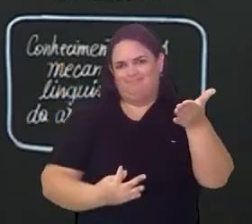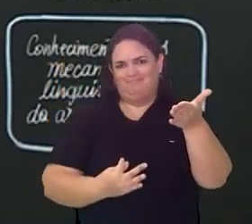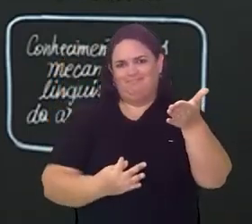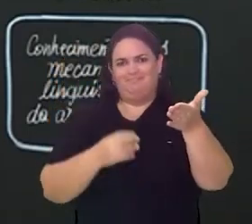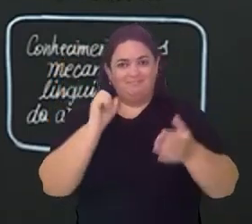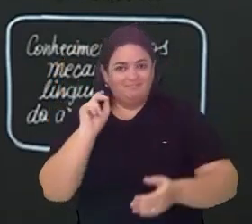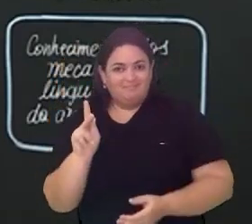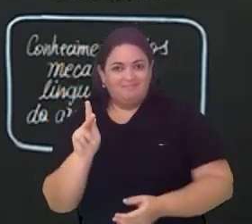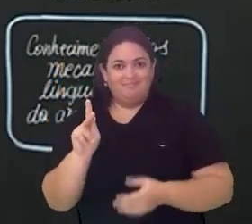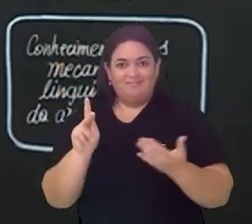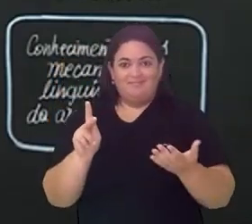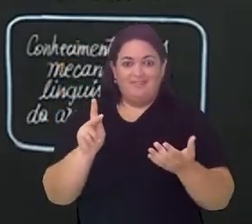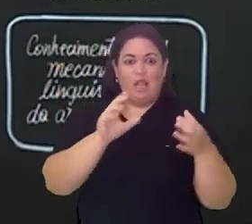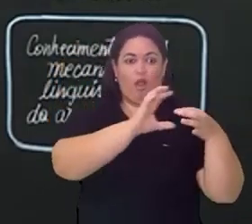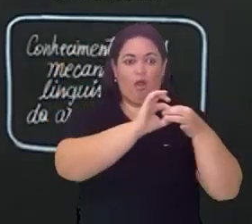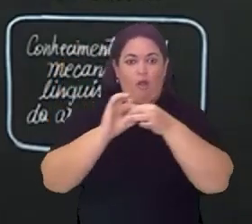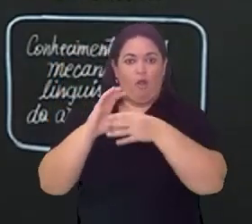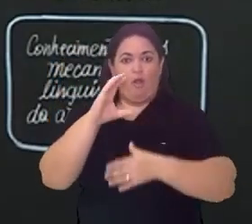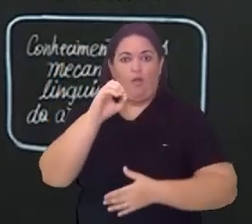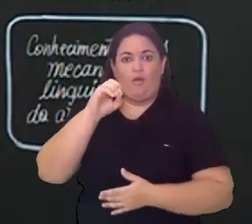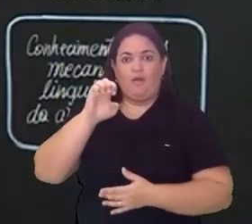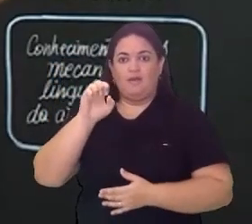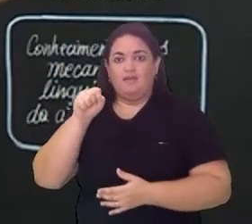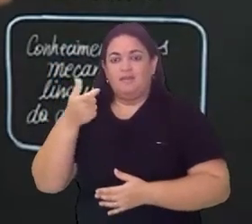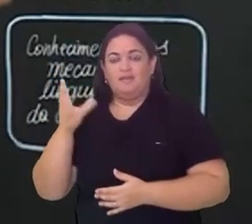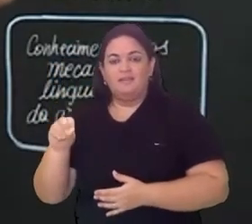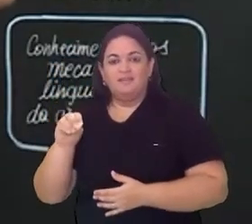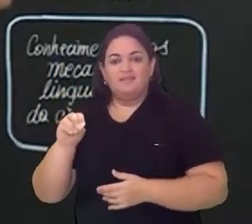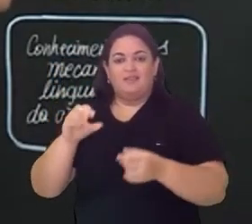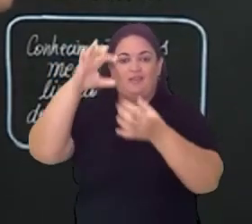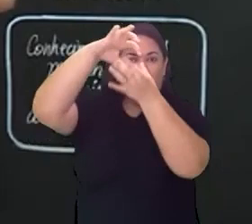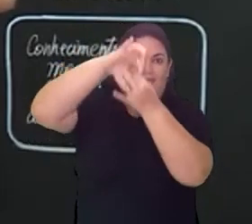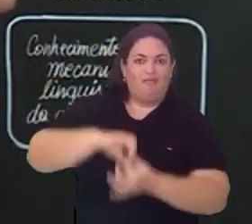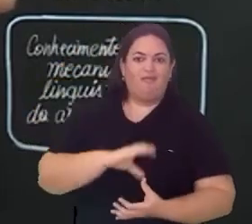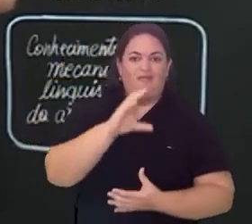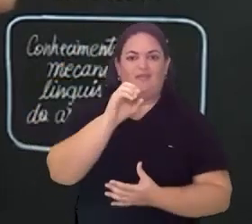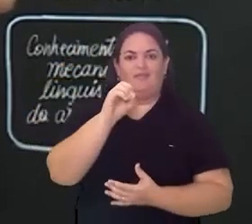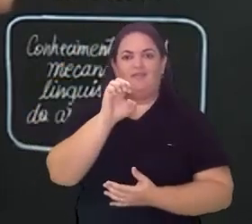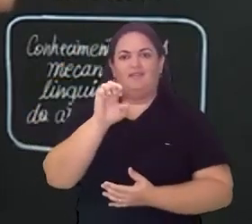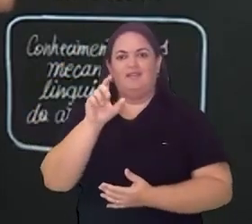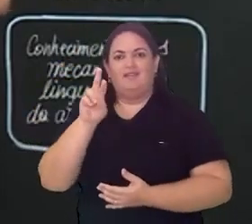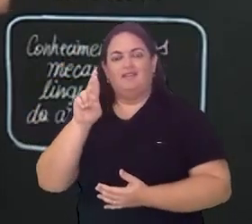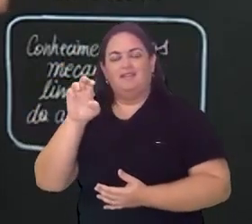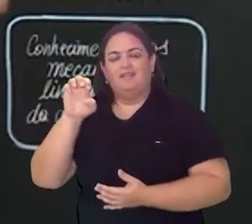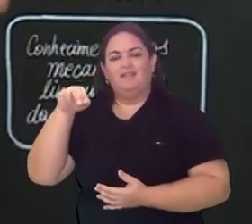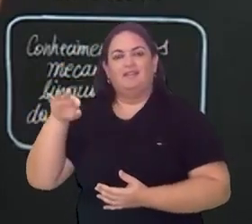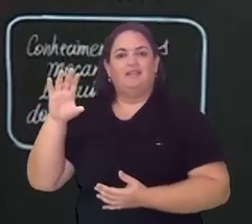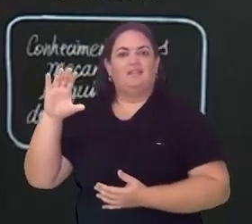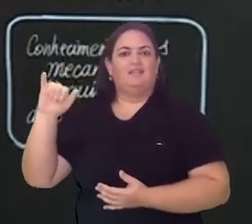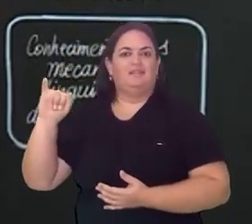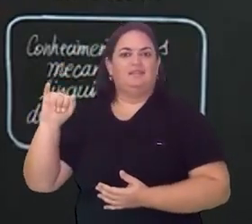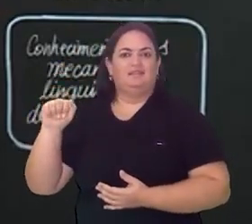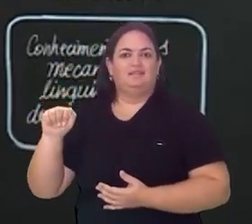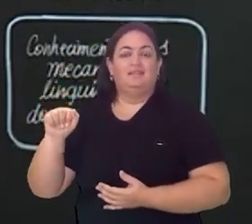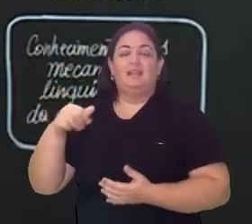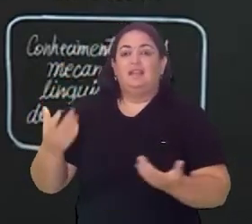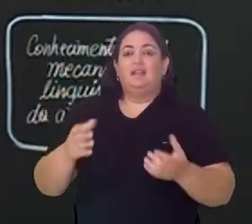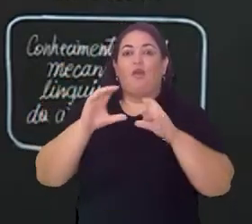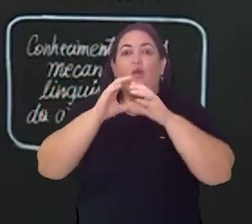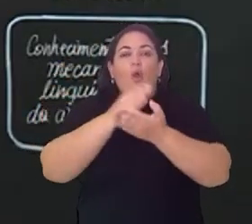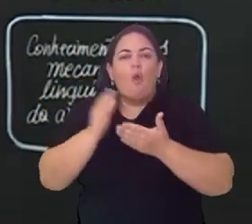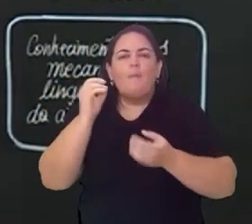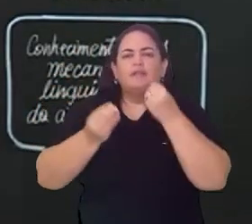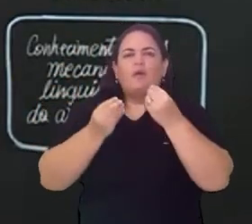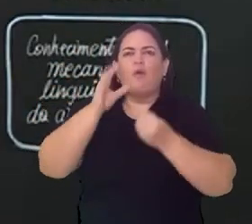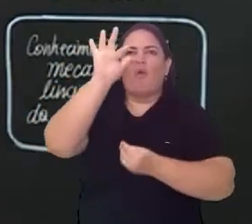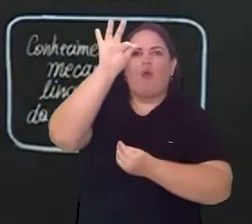texto, ok? Coesão e coerência. Eu quero começar com essa ideia de forma e de conteúdo, ou seja, a